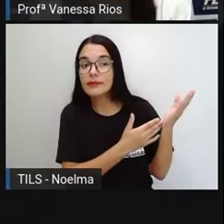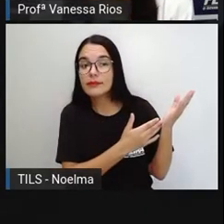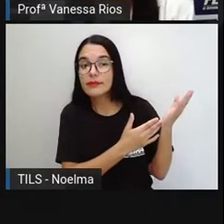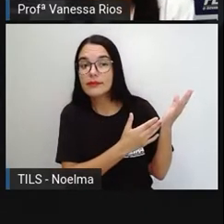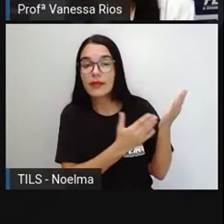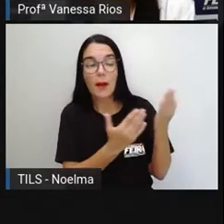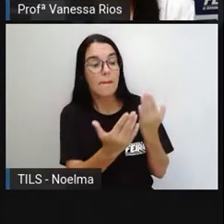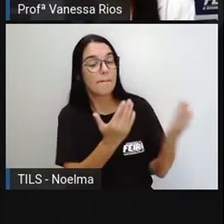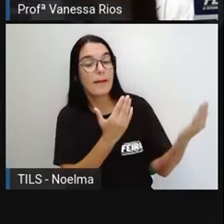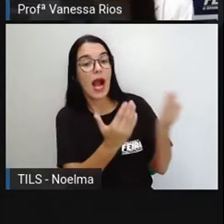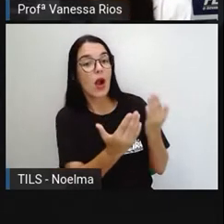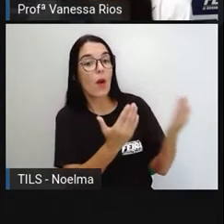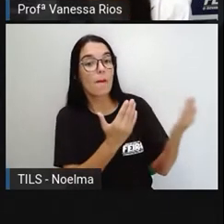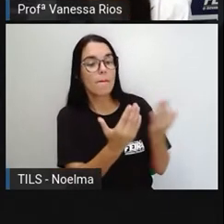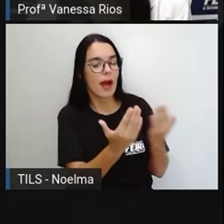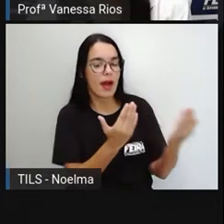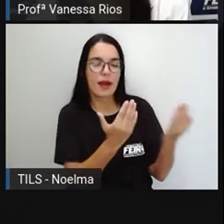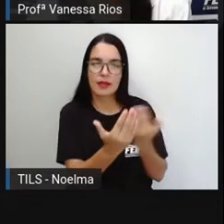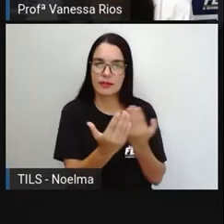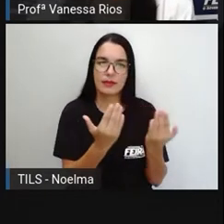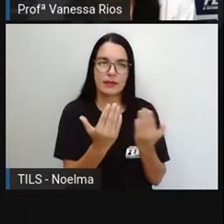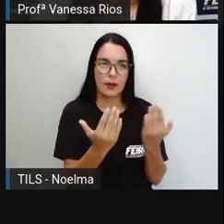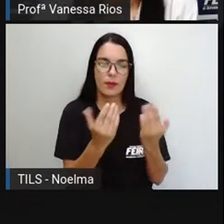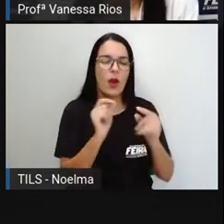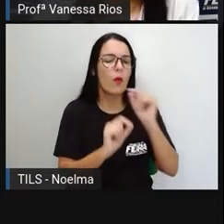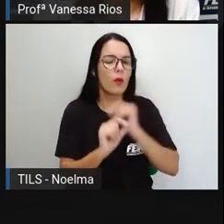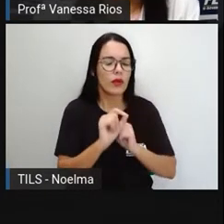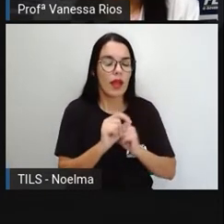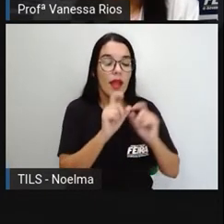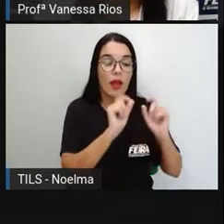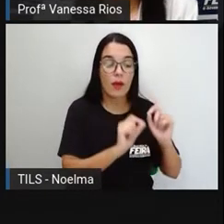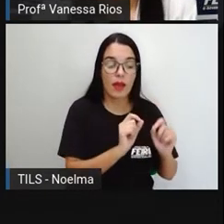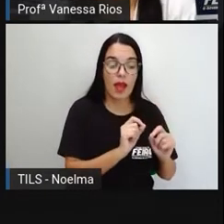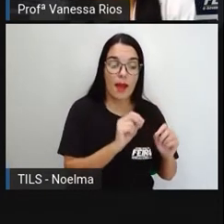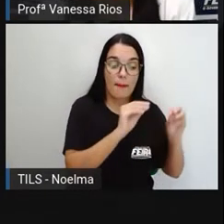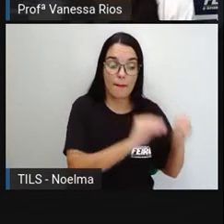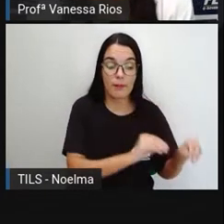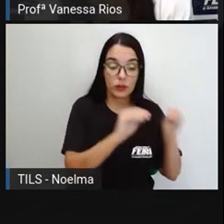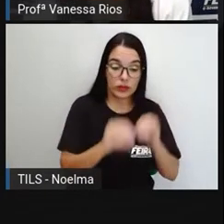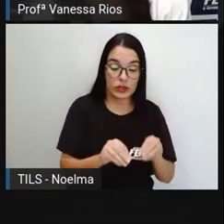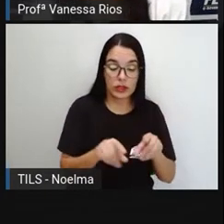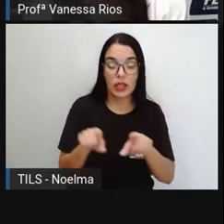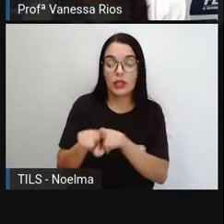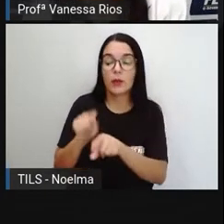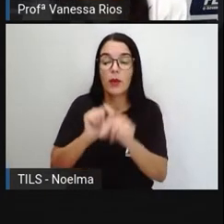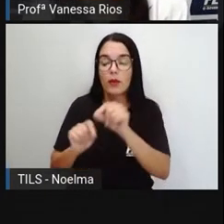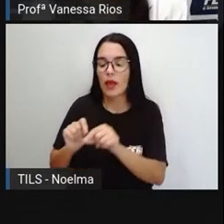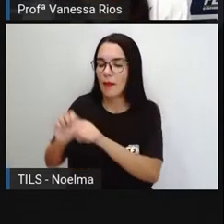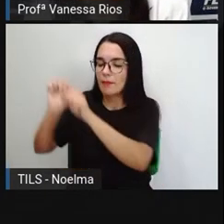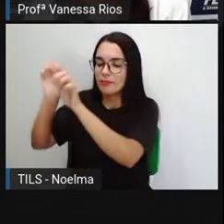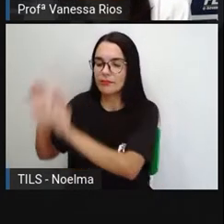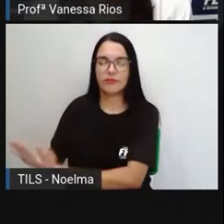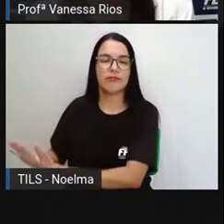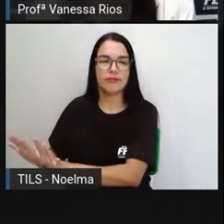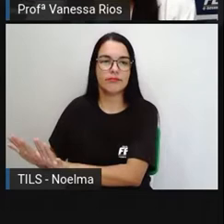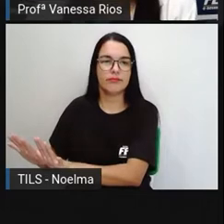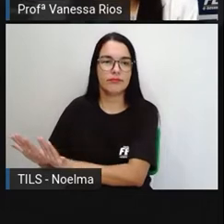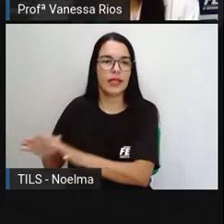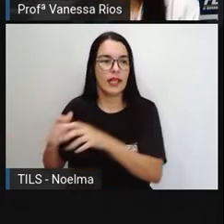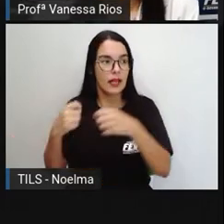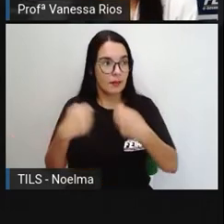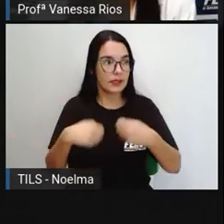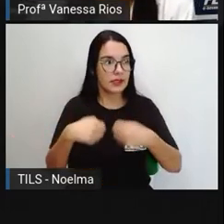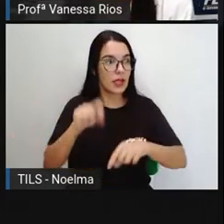esse paralelo, né? Essa observação entre o que seria nomadismo e o que seria sedentarismo. Então, a